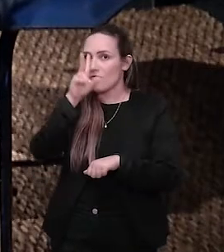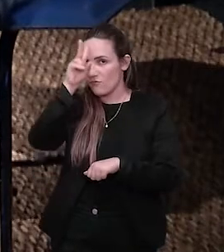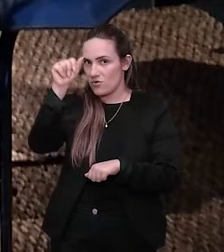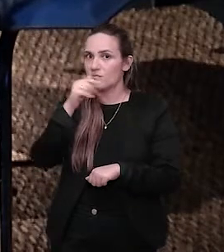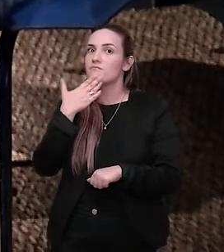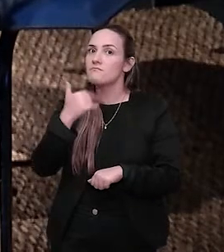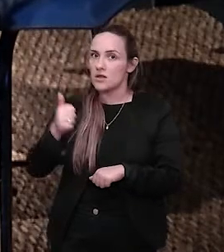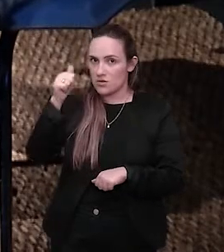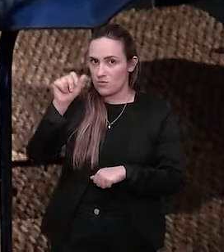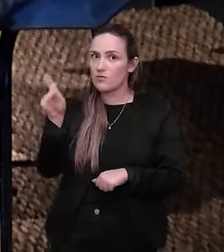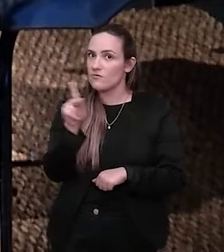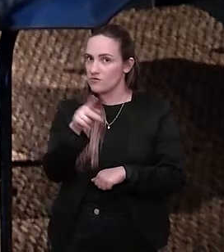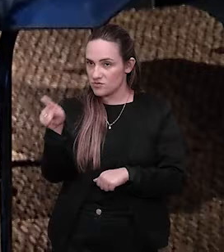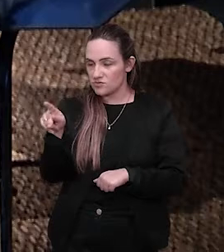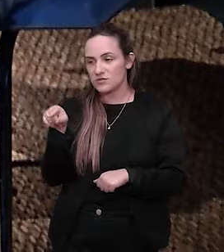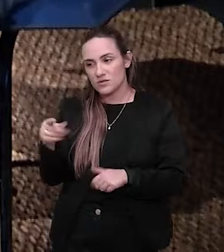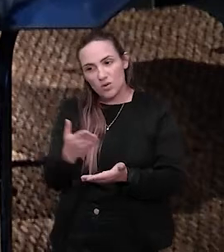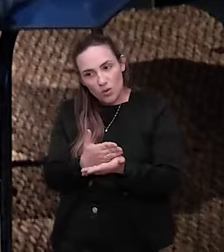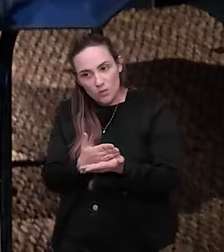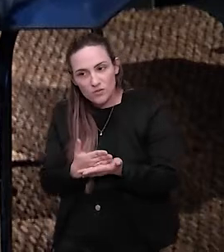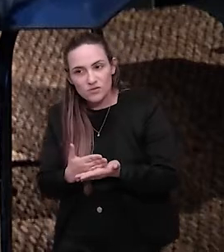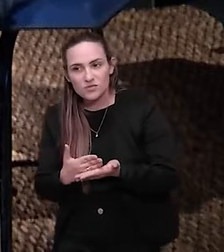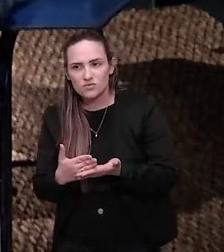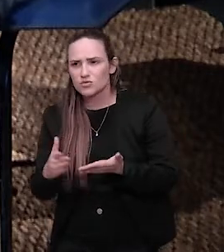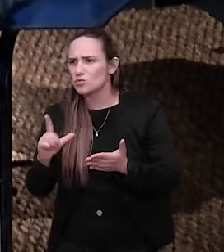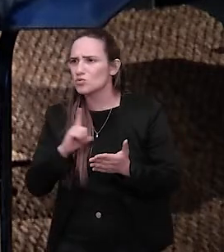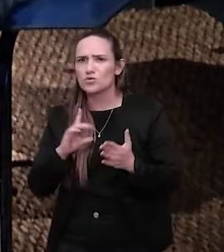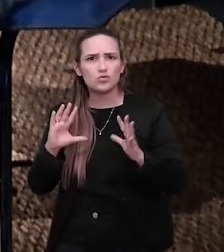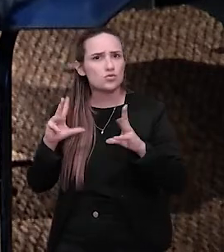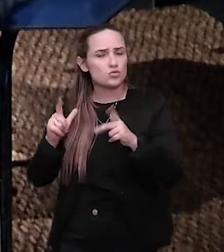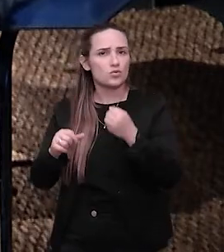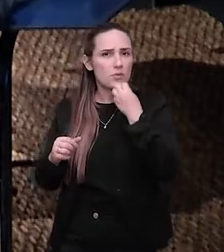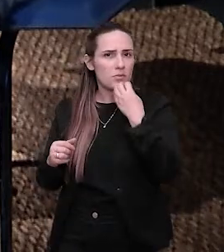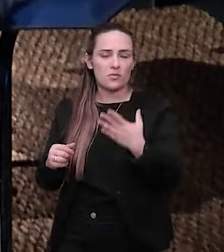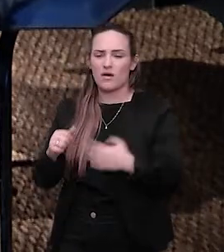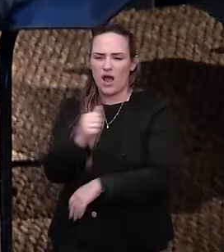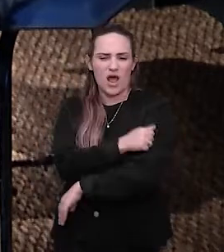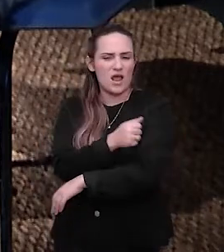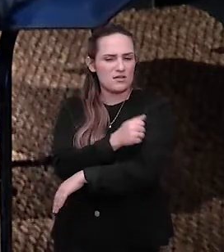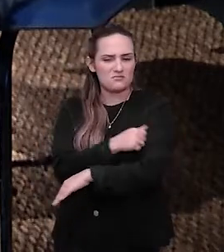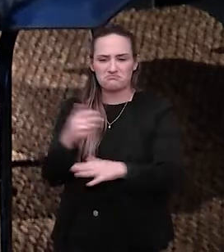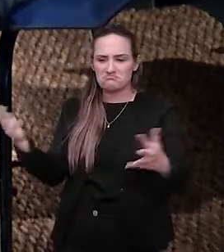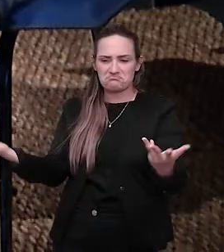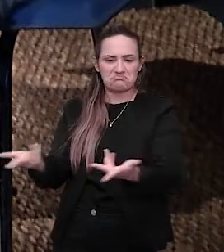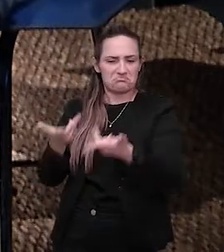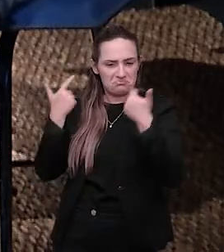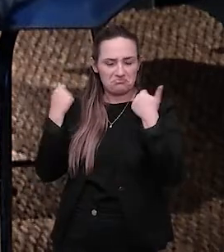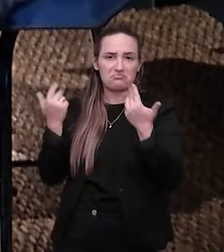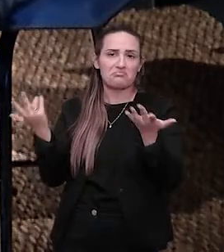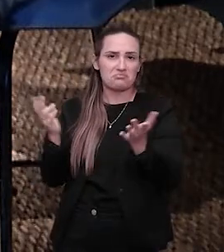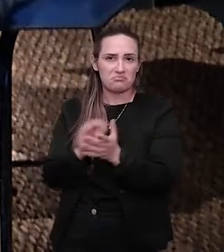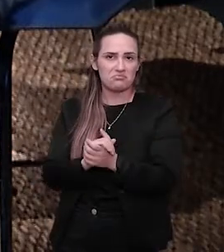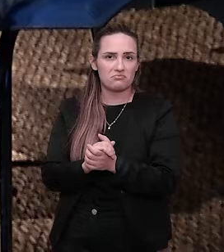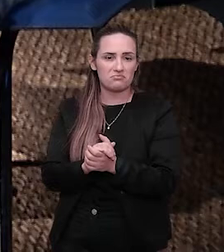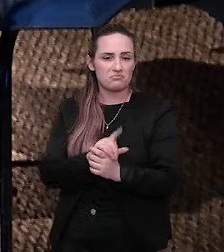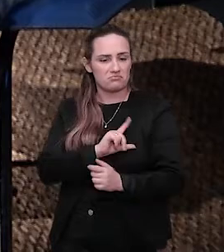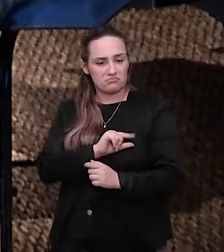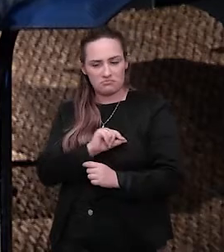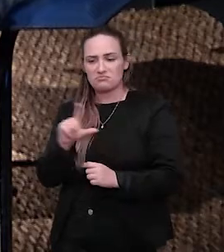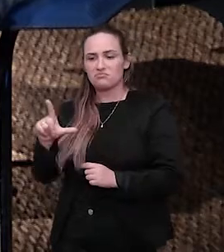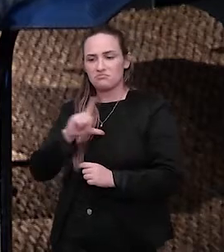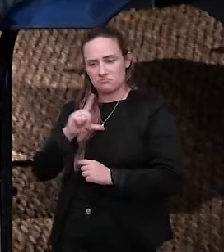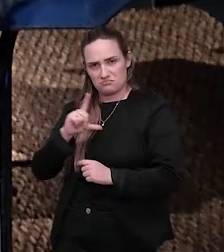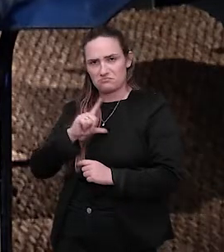CDB era a universidade mais forte, era a universidade com os melhores professores, a Federal estava começando. O que tinha de bom na Federal eram os alunos, que